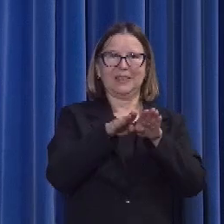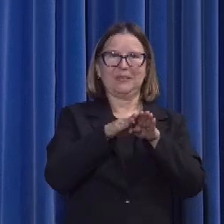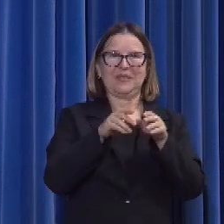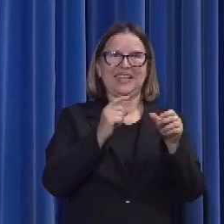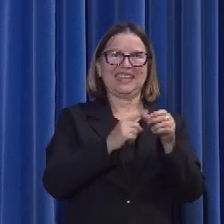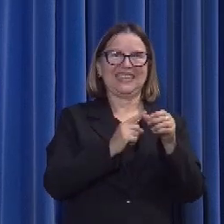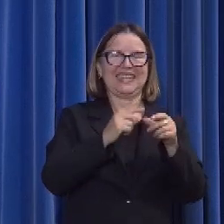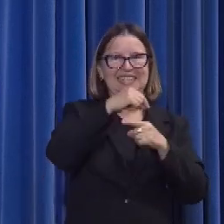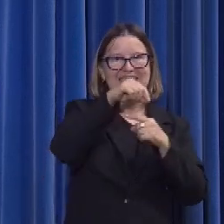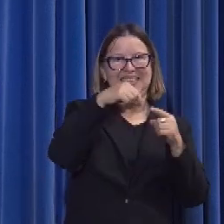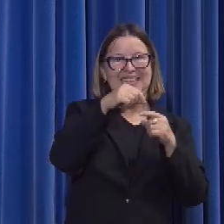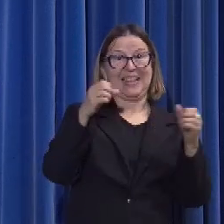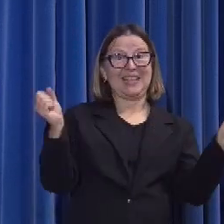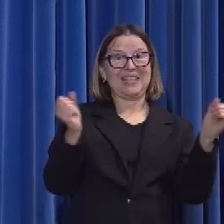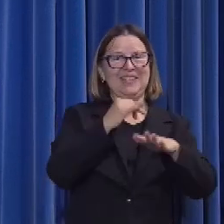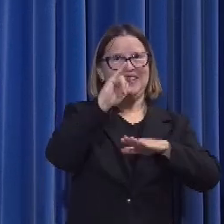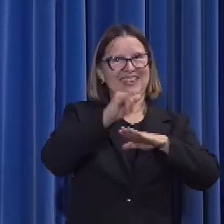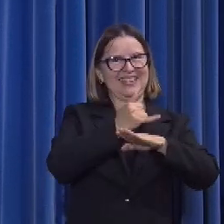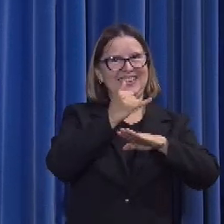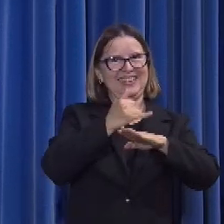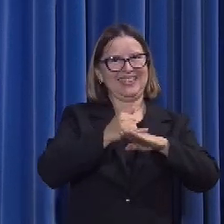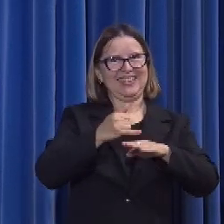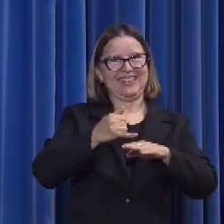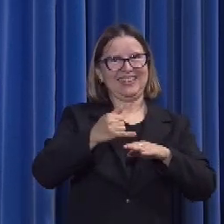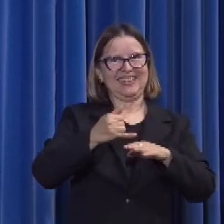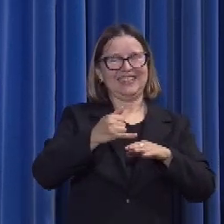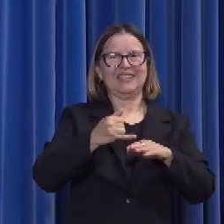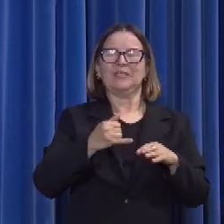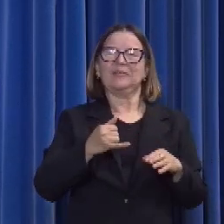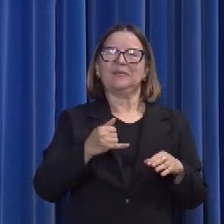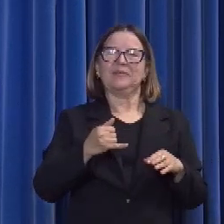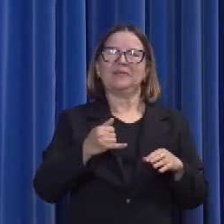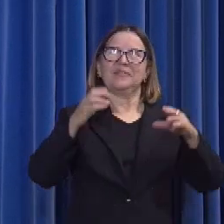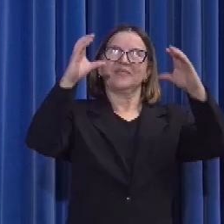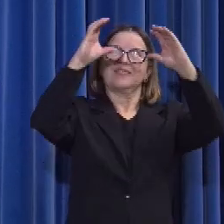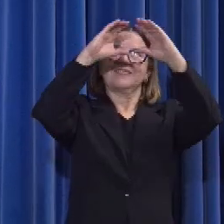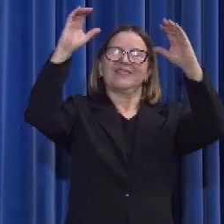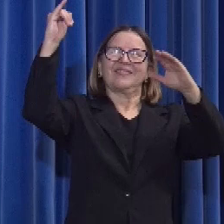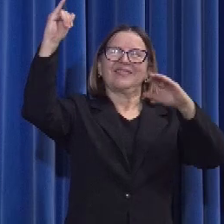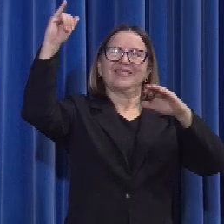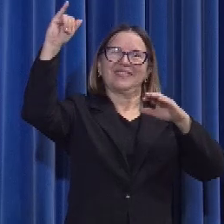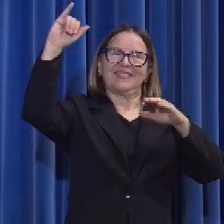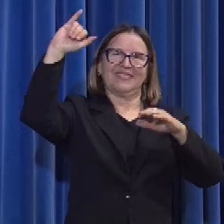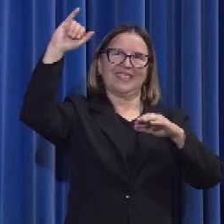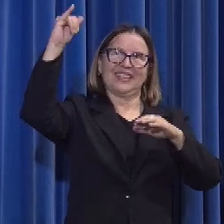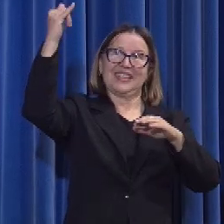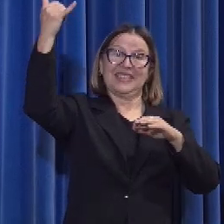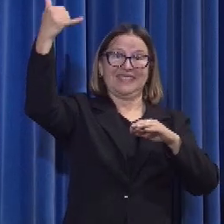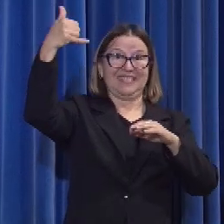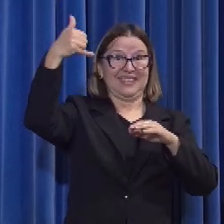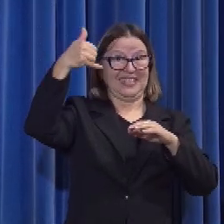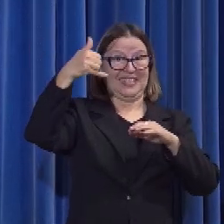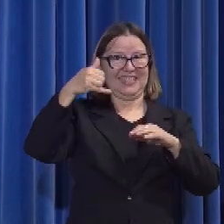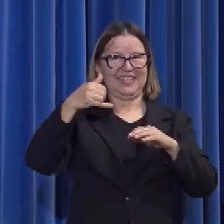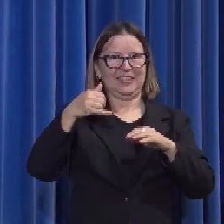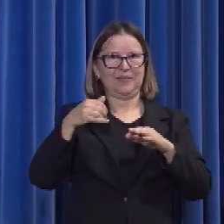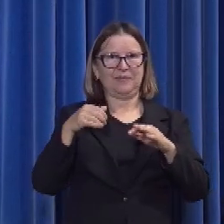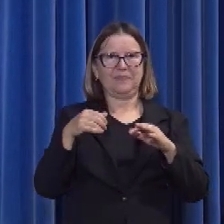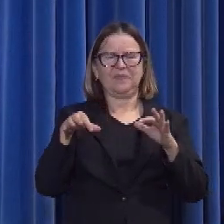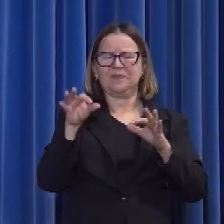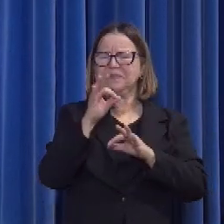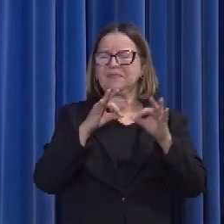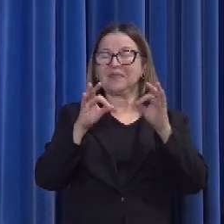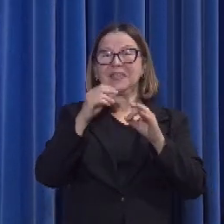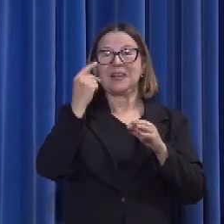santa, a nova Jerusalém, que descia da parte de Deus, ataviada como uma noiva, adornada para o